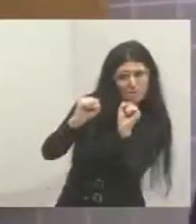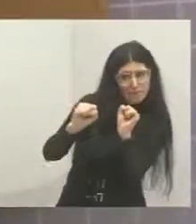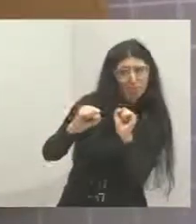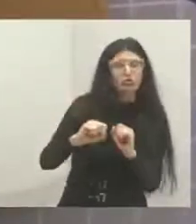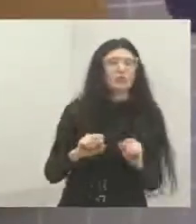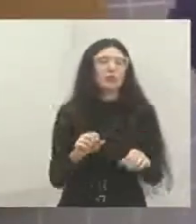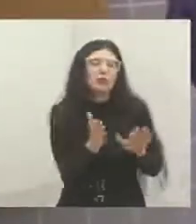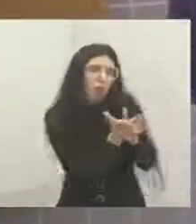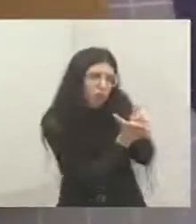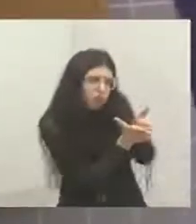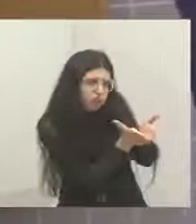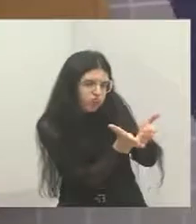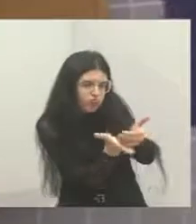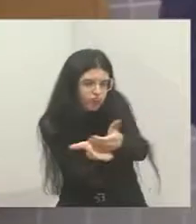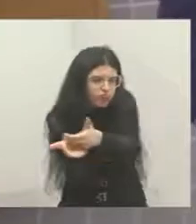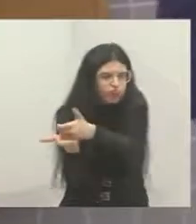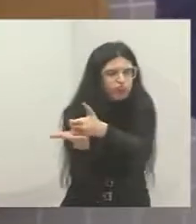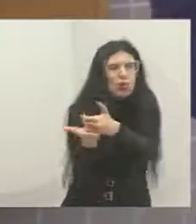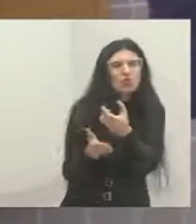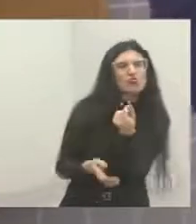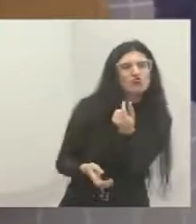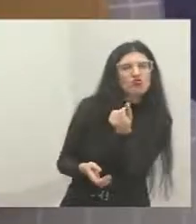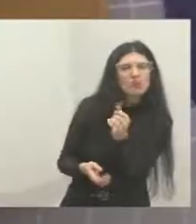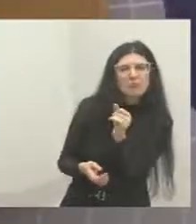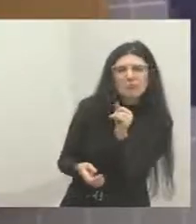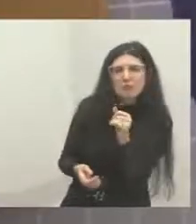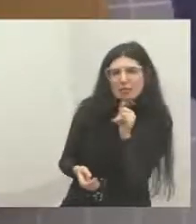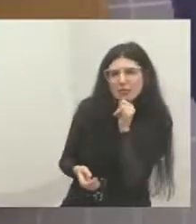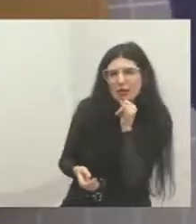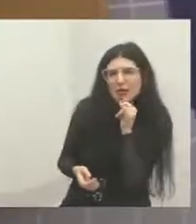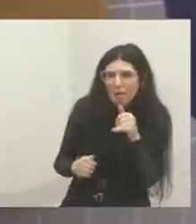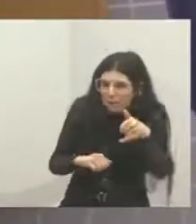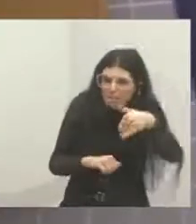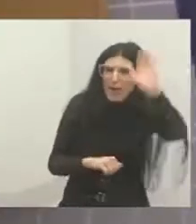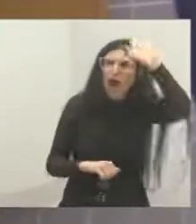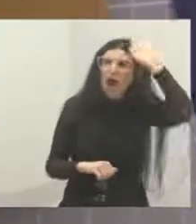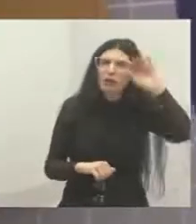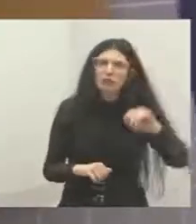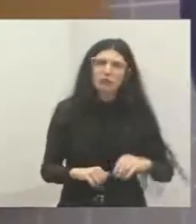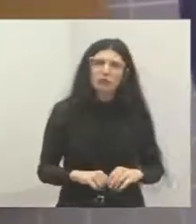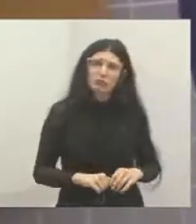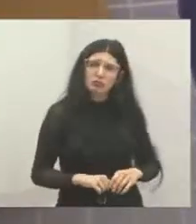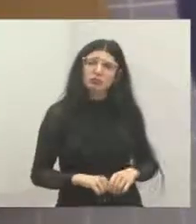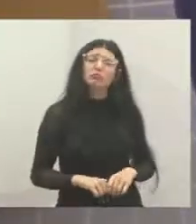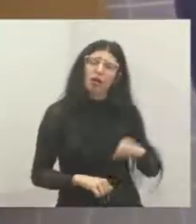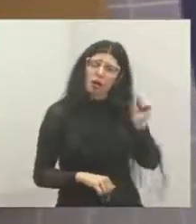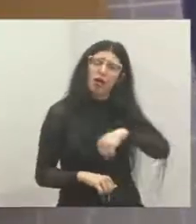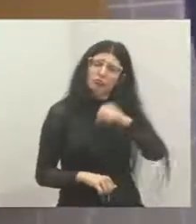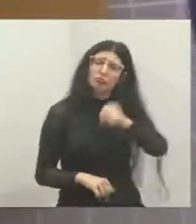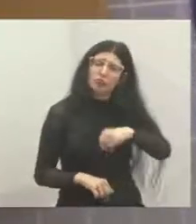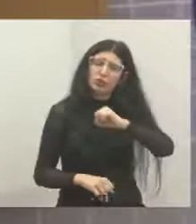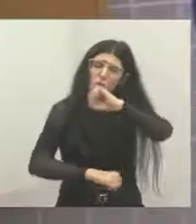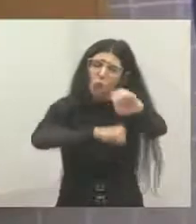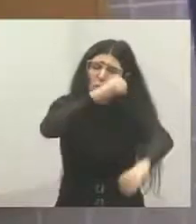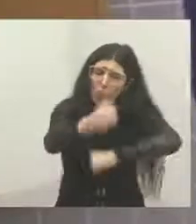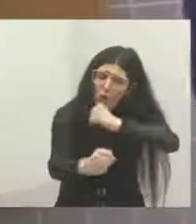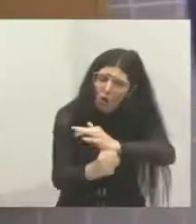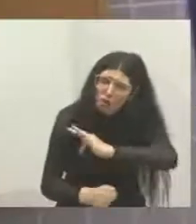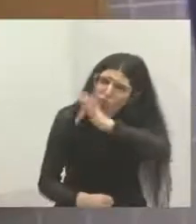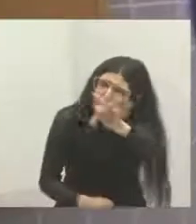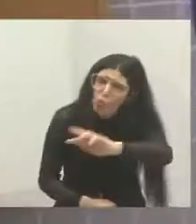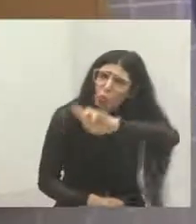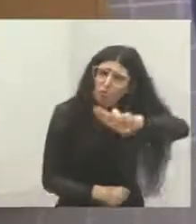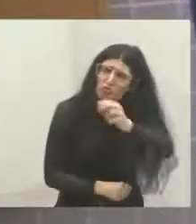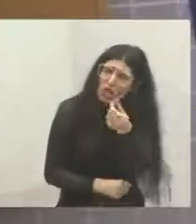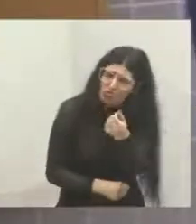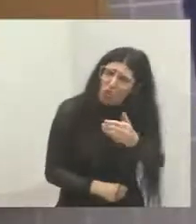superior, né, ao valor que está estimado, aí você pode colocar como um superávit financeiro no ano seguinte. É isso que eu